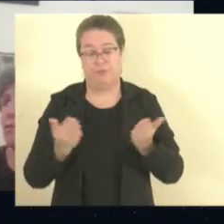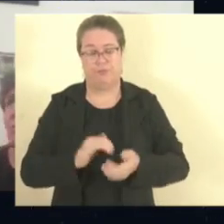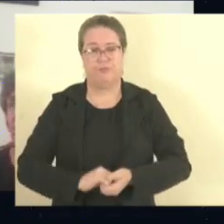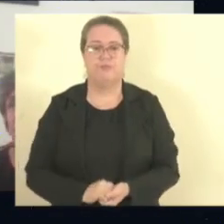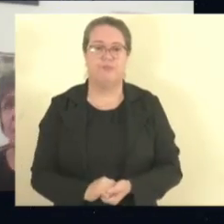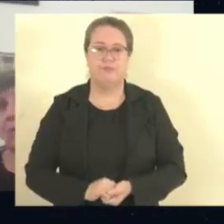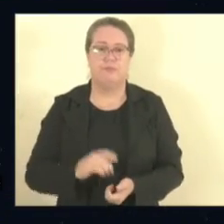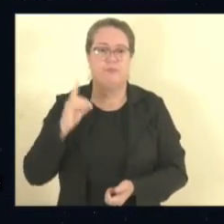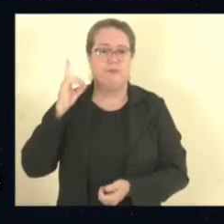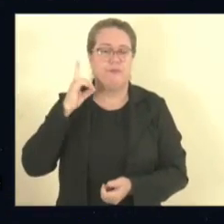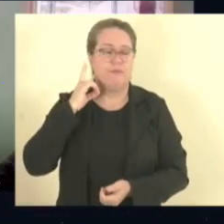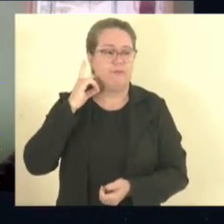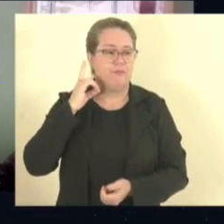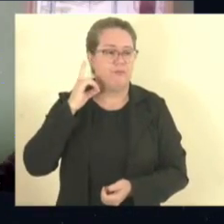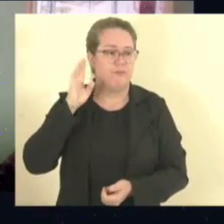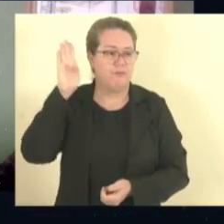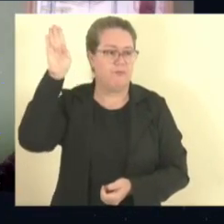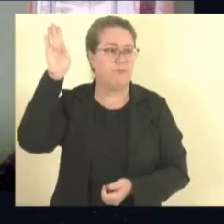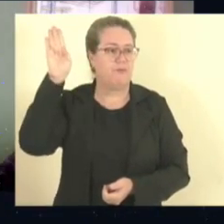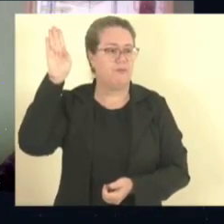Presidente, pela ordem aí também.